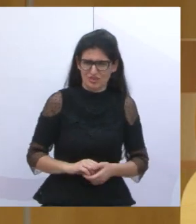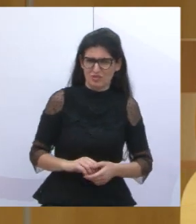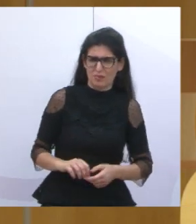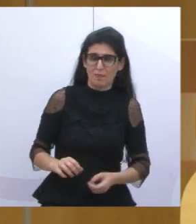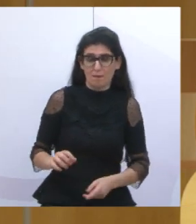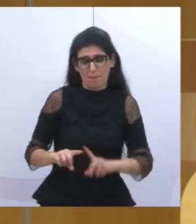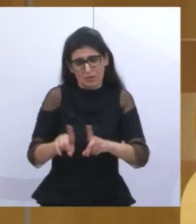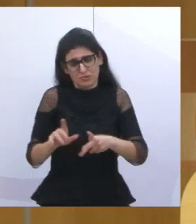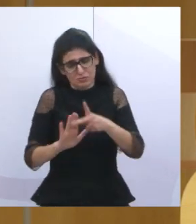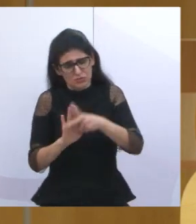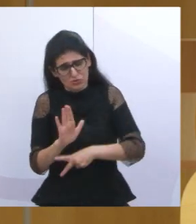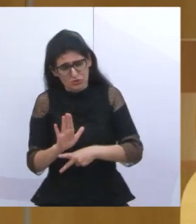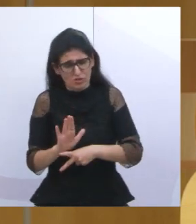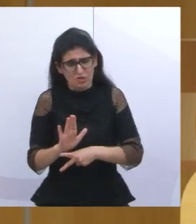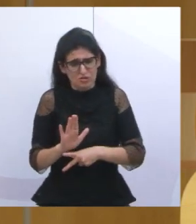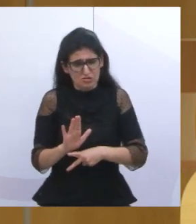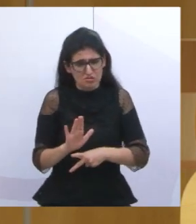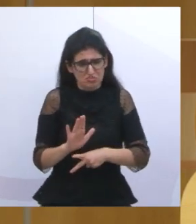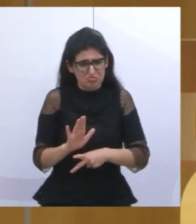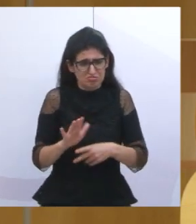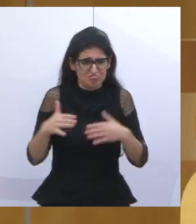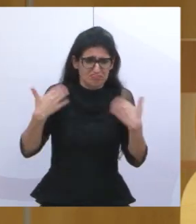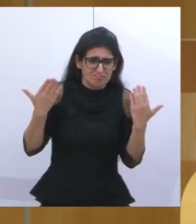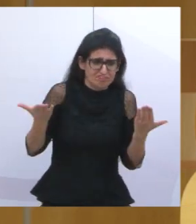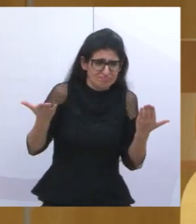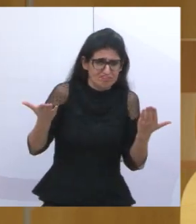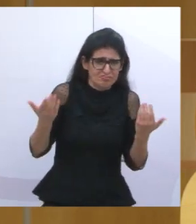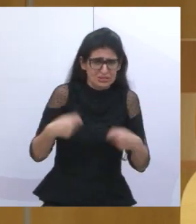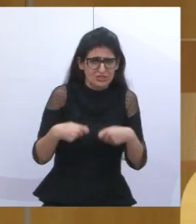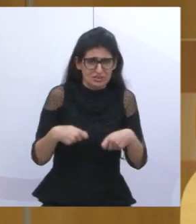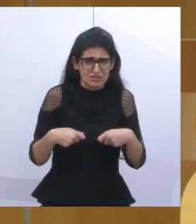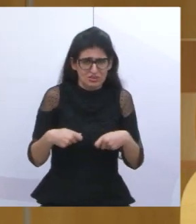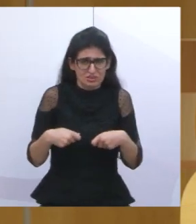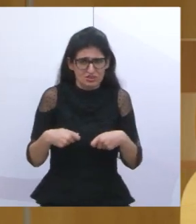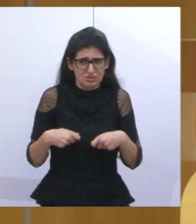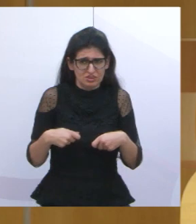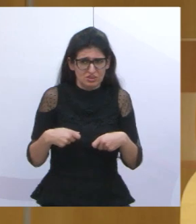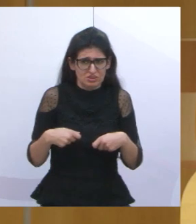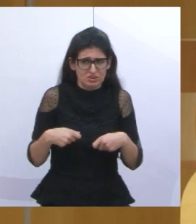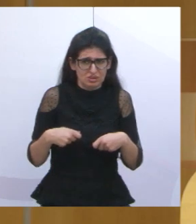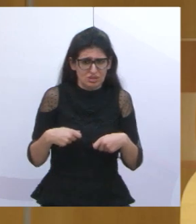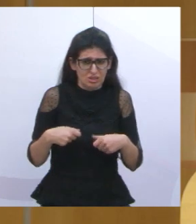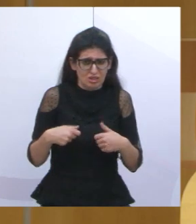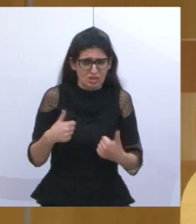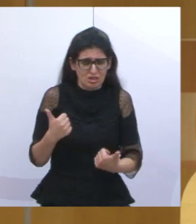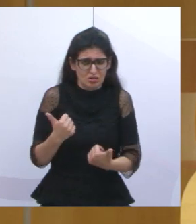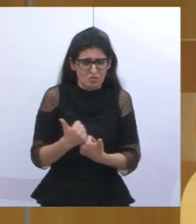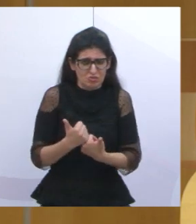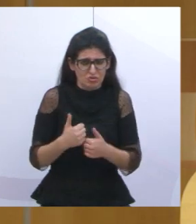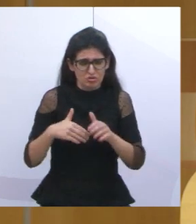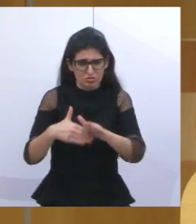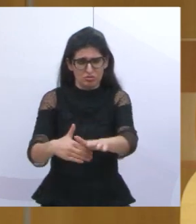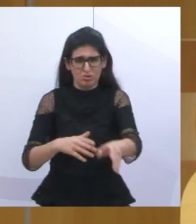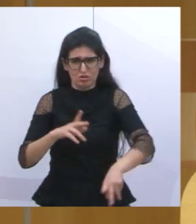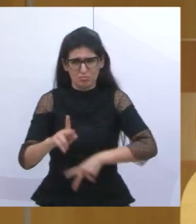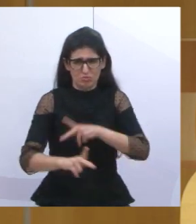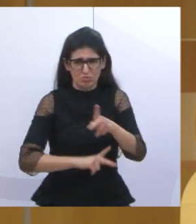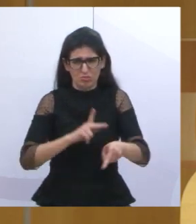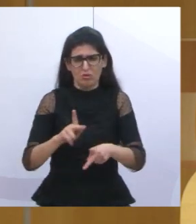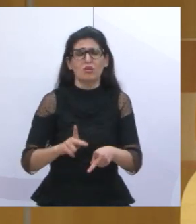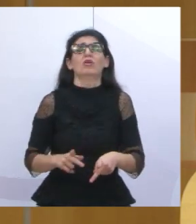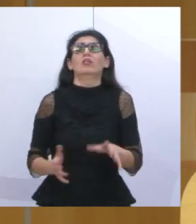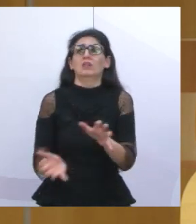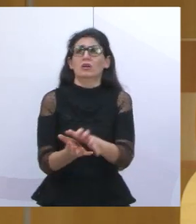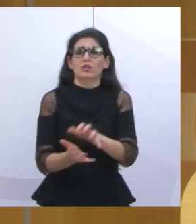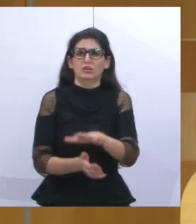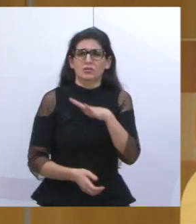muito para que a gente possa estar contribuindo com melhorias para a nossa população e para o nosso povo de